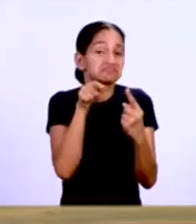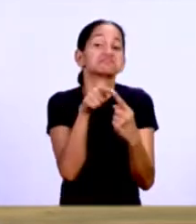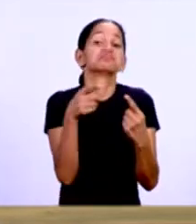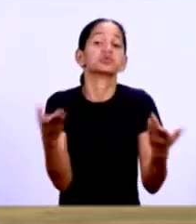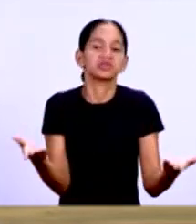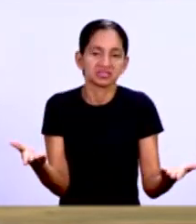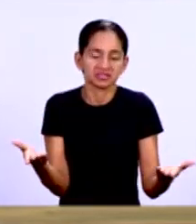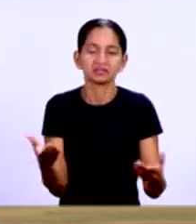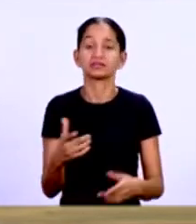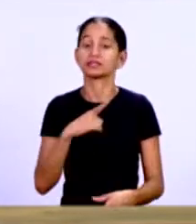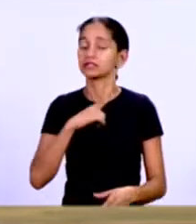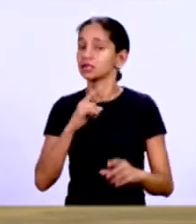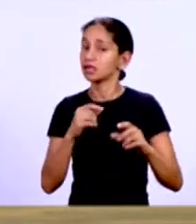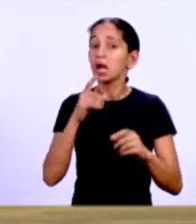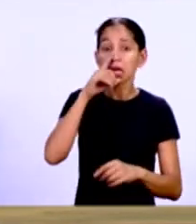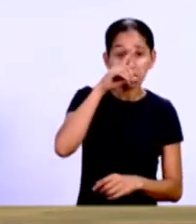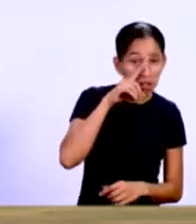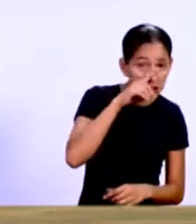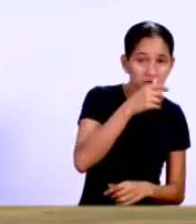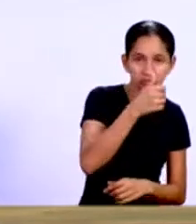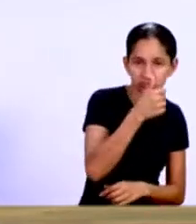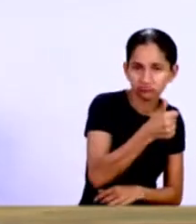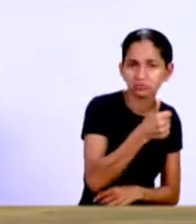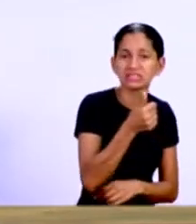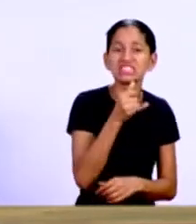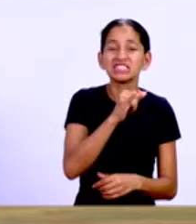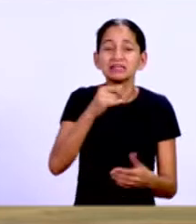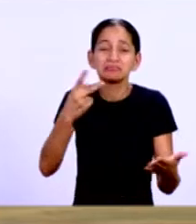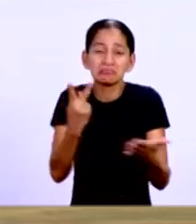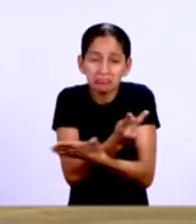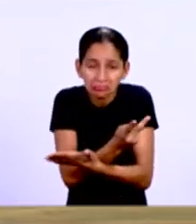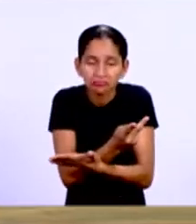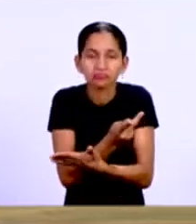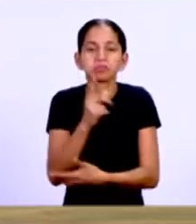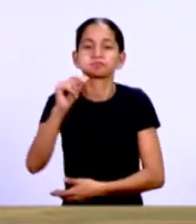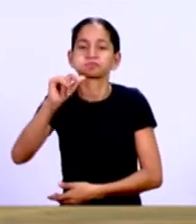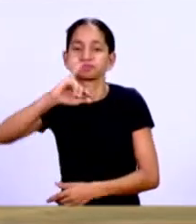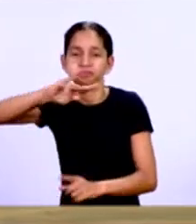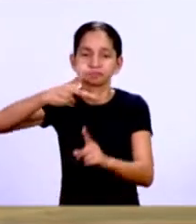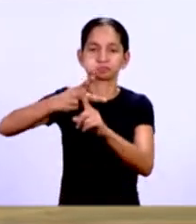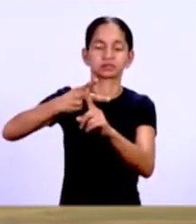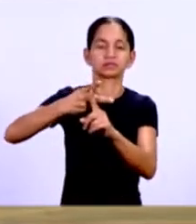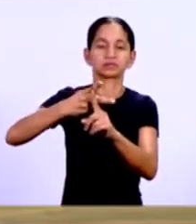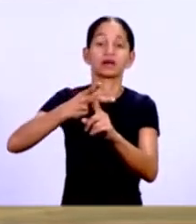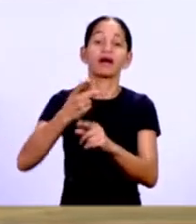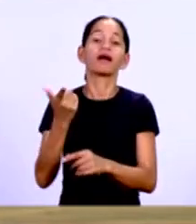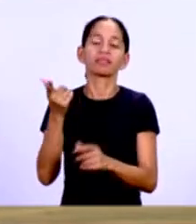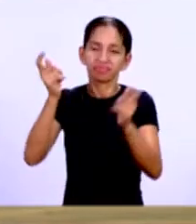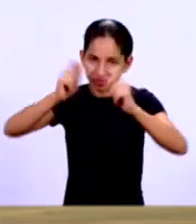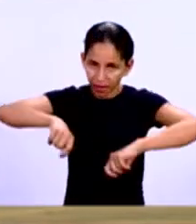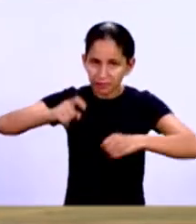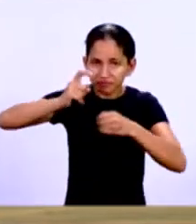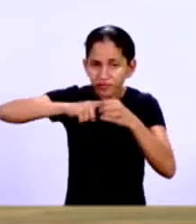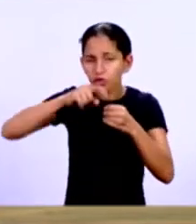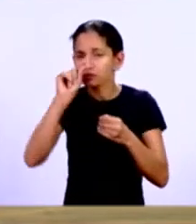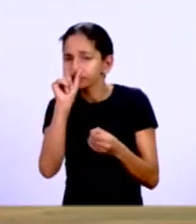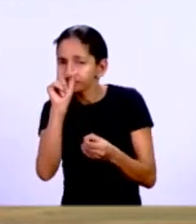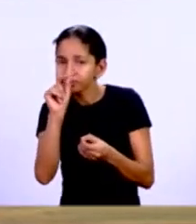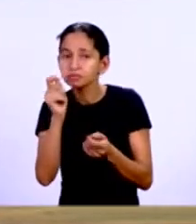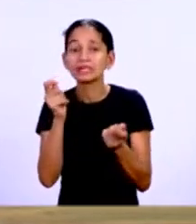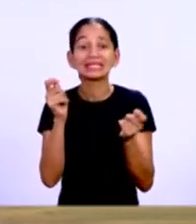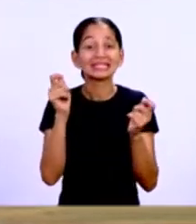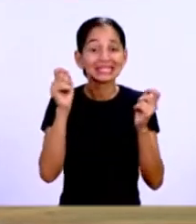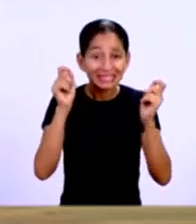risco, qual o tamanho do risco. Então, se isso aqui der errado, qual vai ser o prejuízo, qual vai ser o impacto que eu vou sofrer? E se der